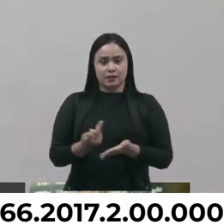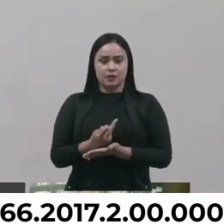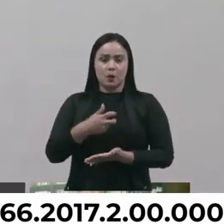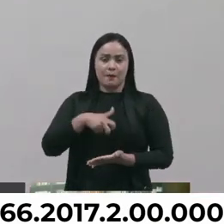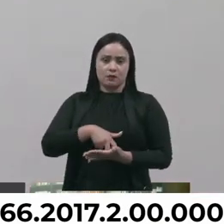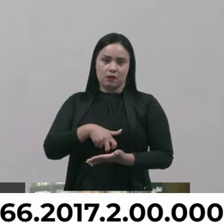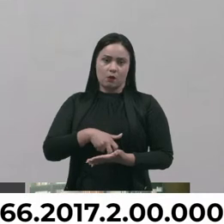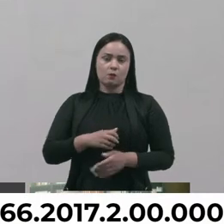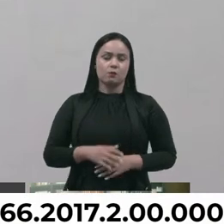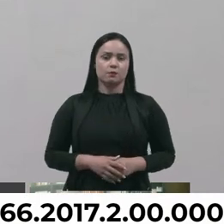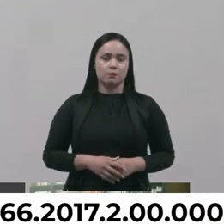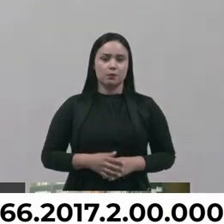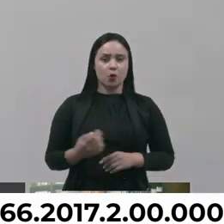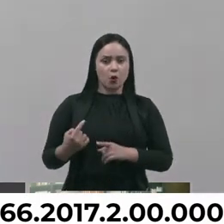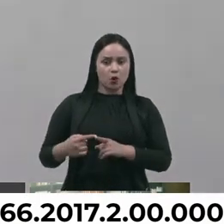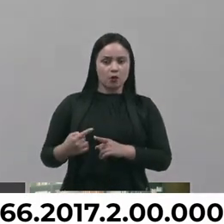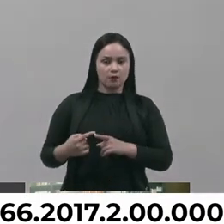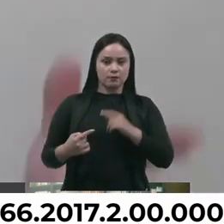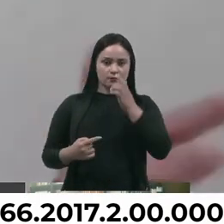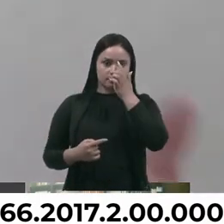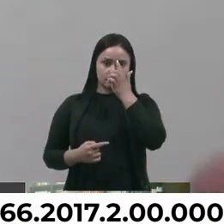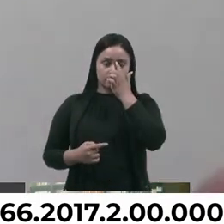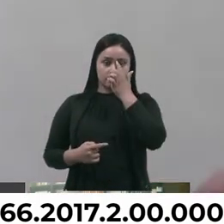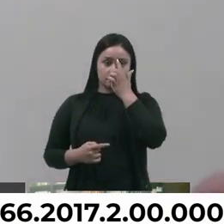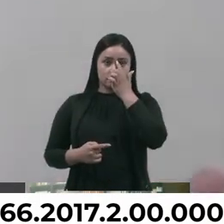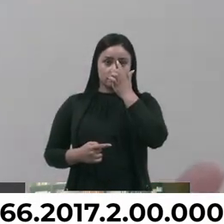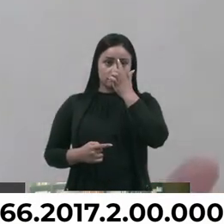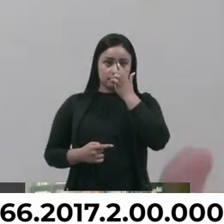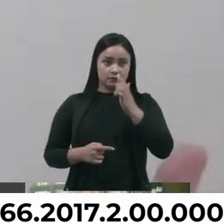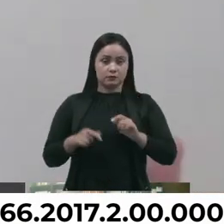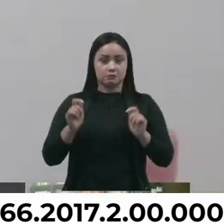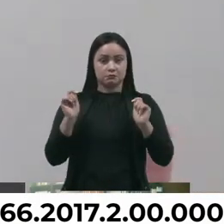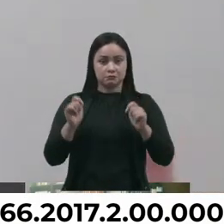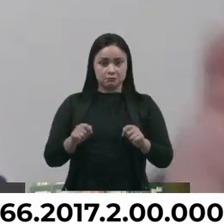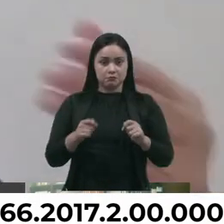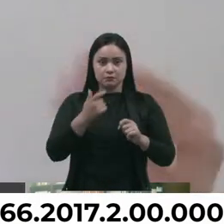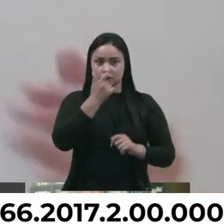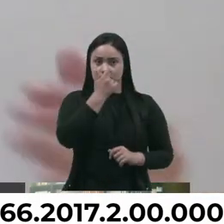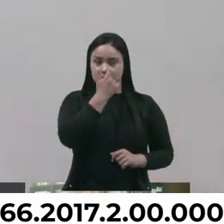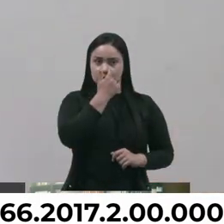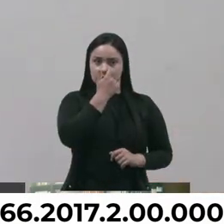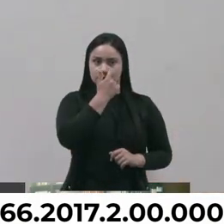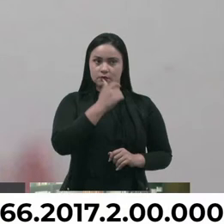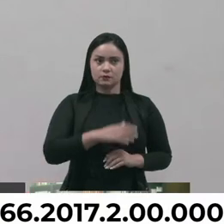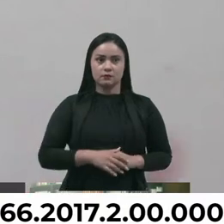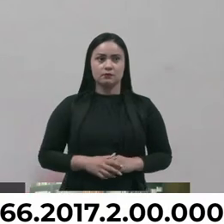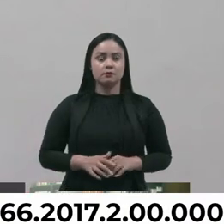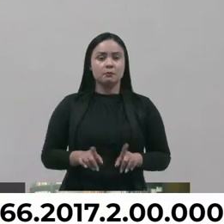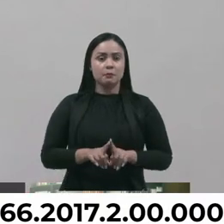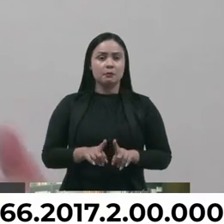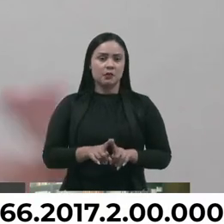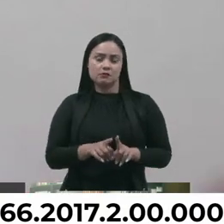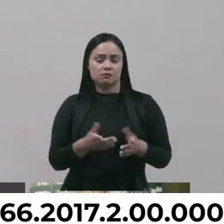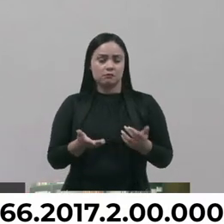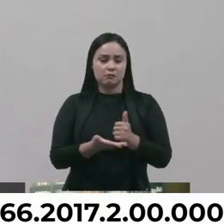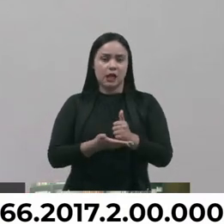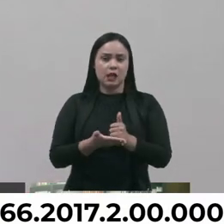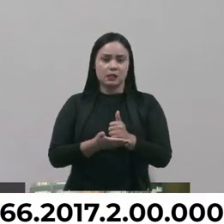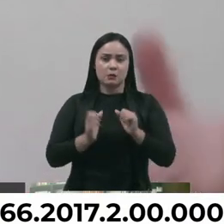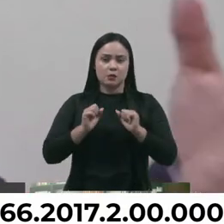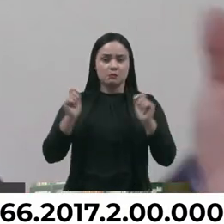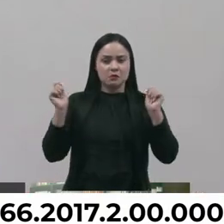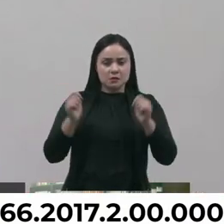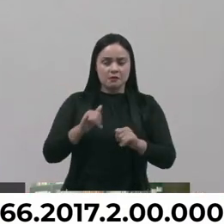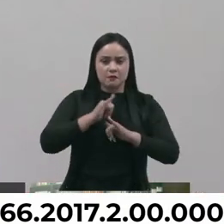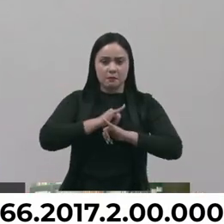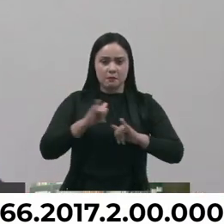penal. Isso porque, nessa hipótese, nem mesmo em tese seria possível se afirmar